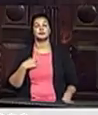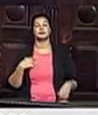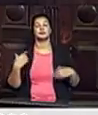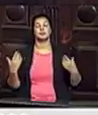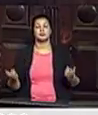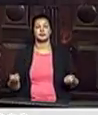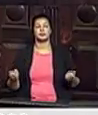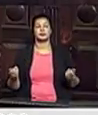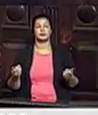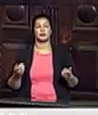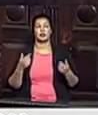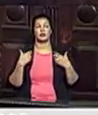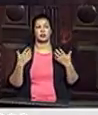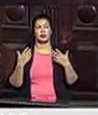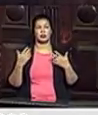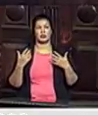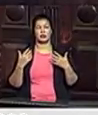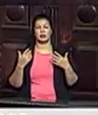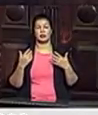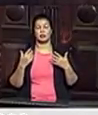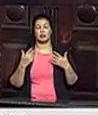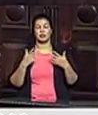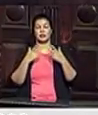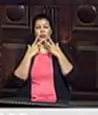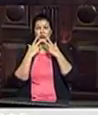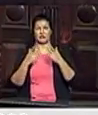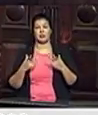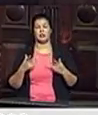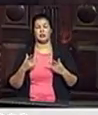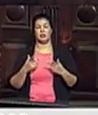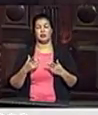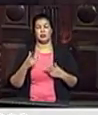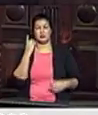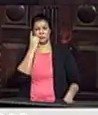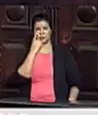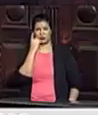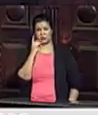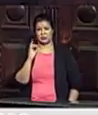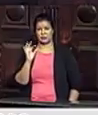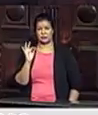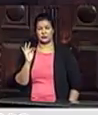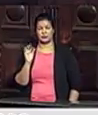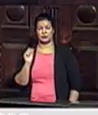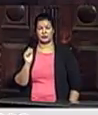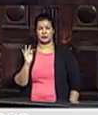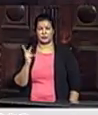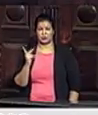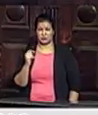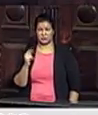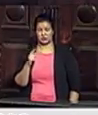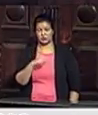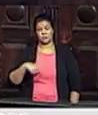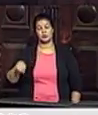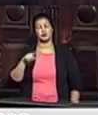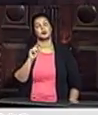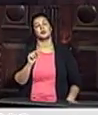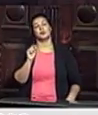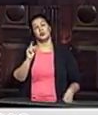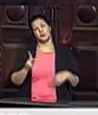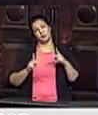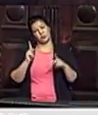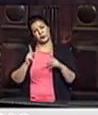deputada Fatinha, dizer que o povo reencontrou o caminho das